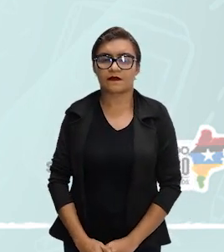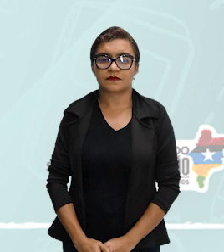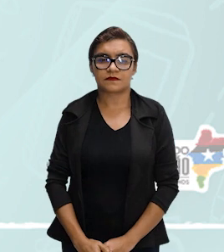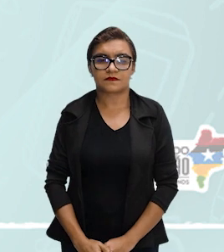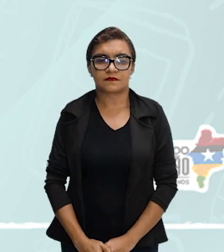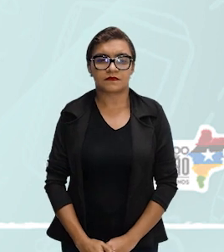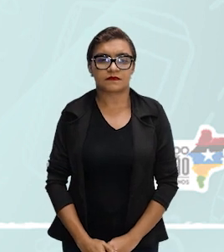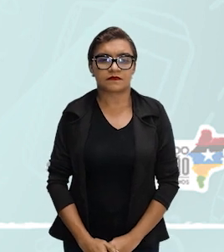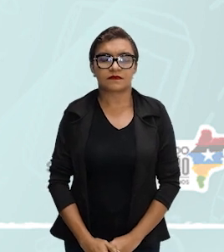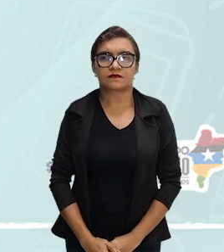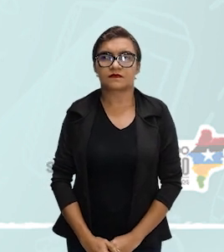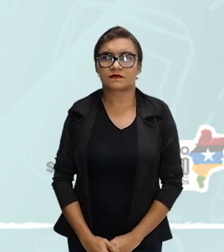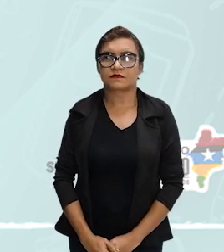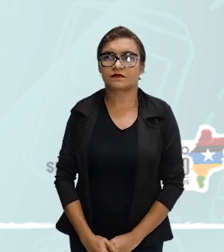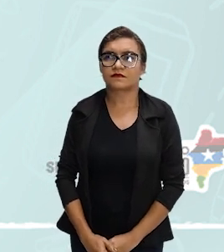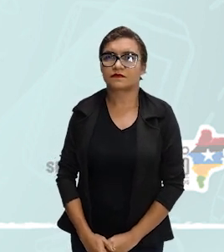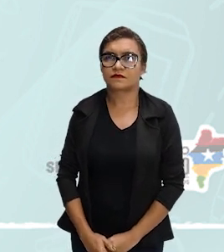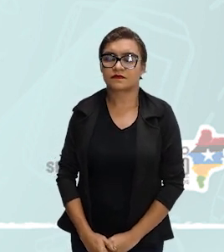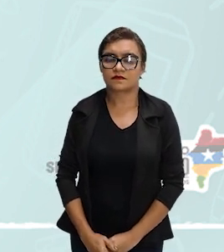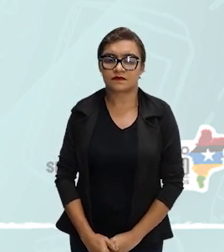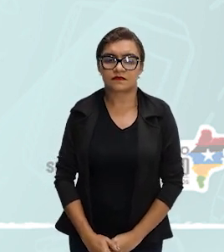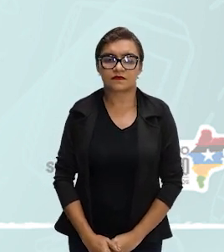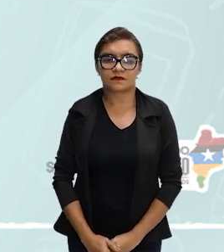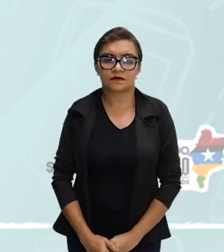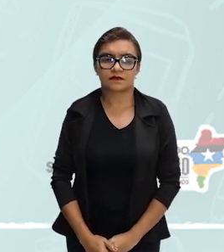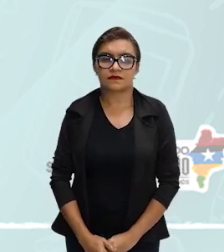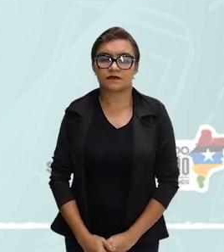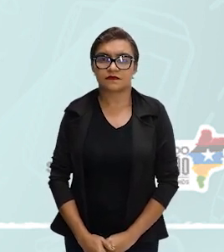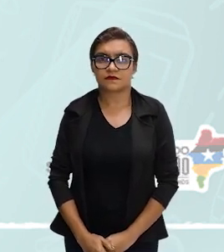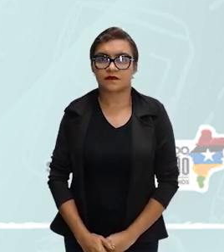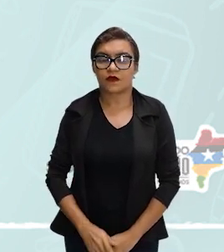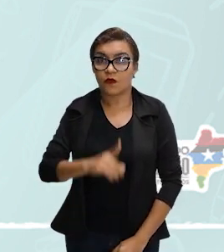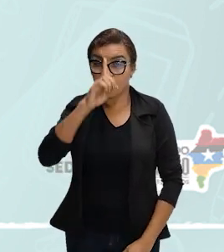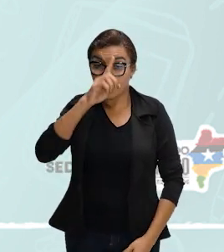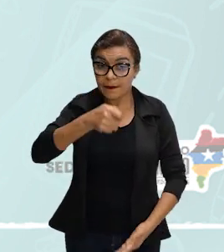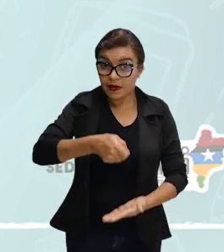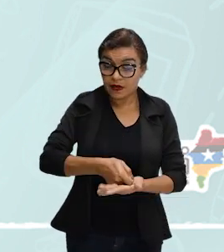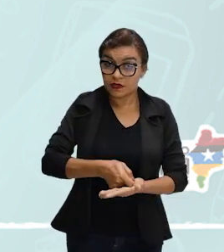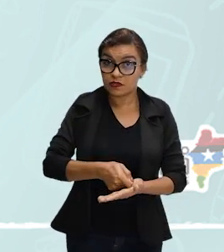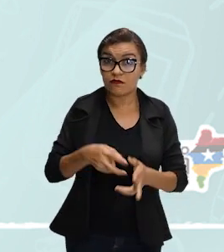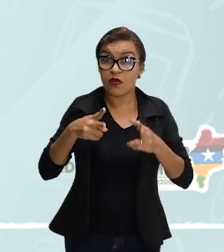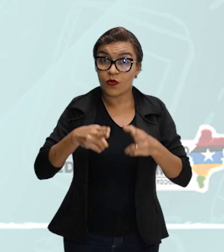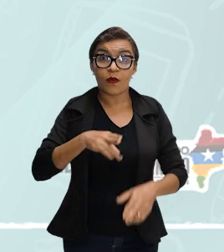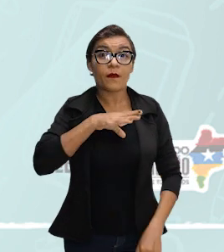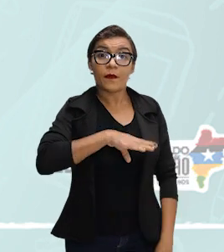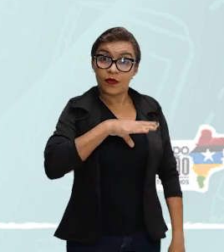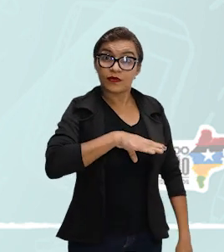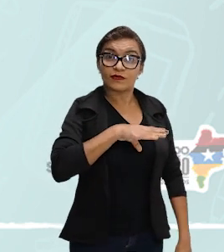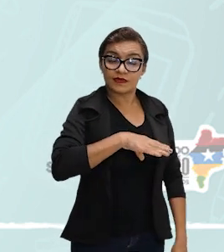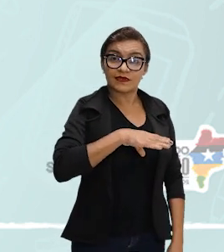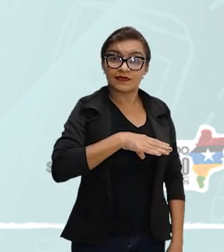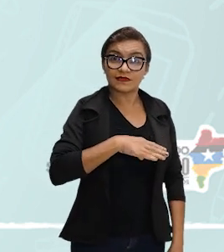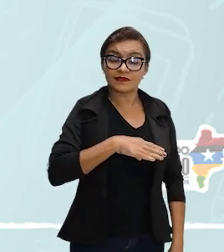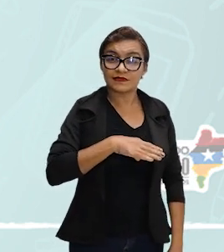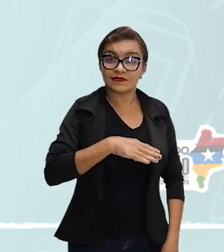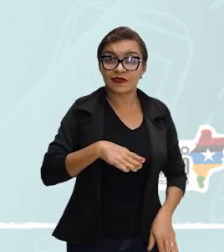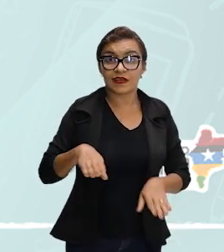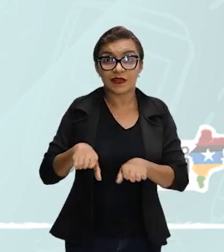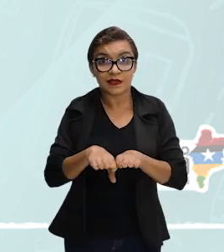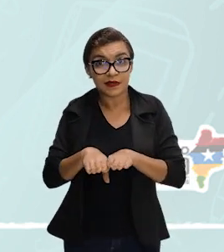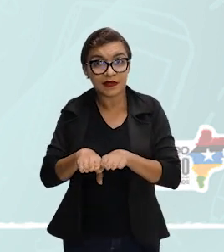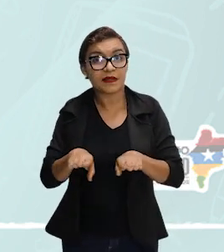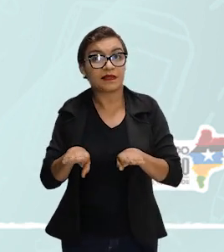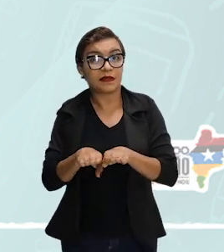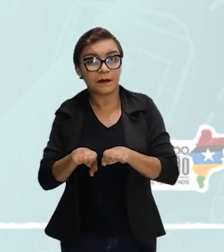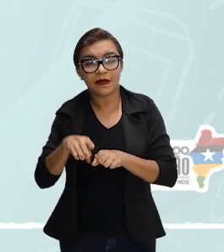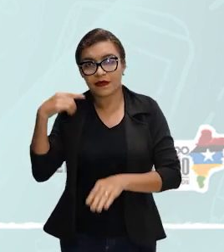as formas afirmativa e negativa. Então, o imperativo é como na língua portuguesa, expressa